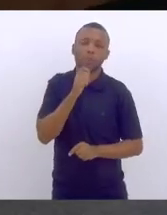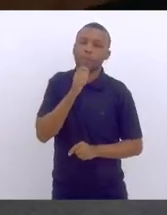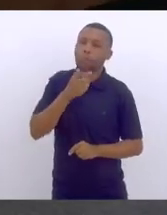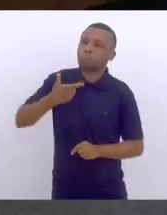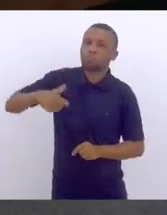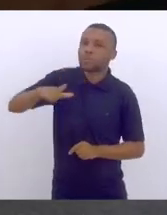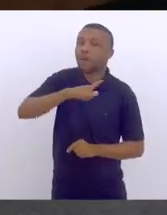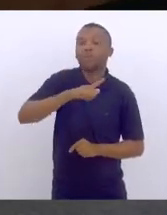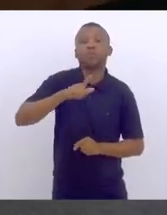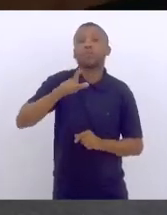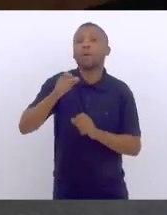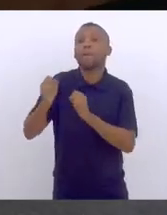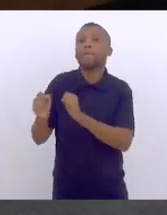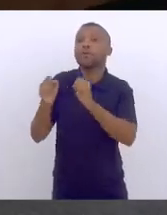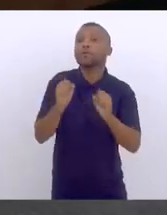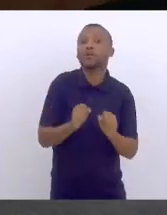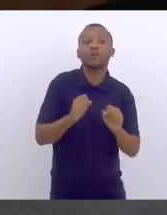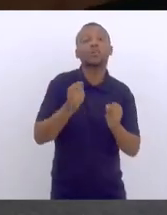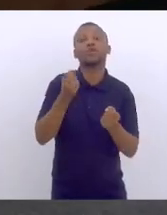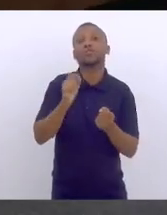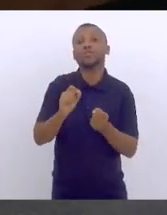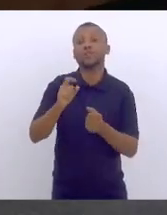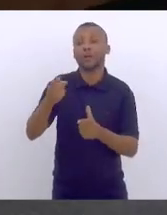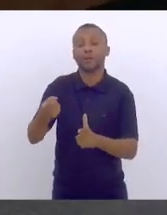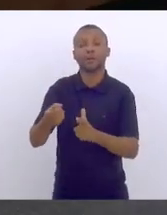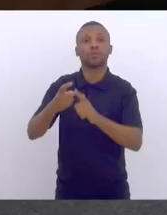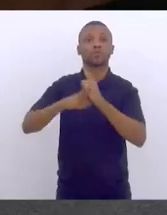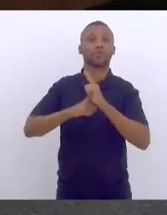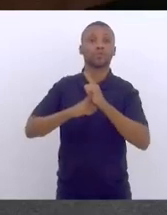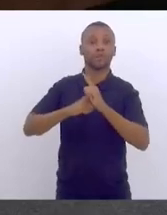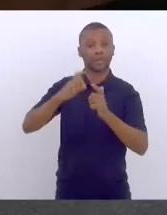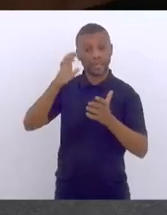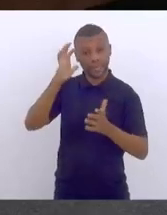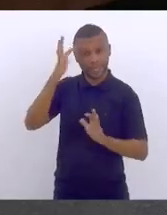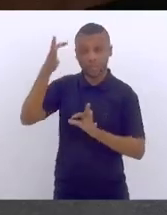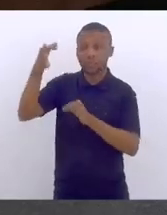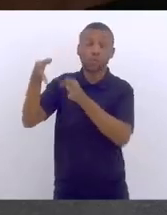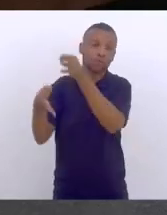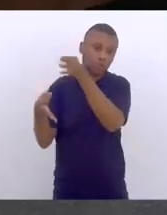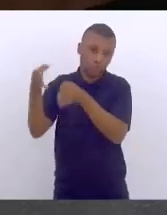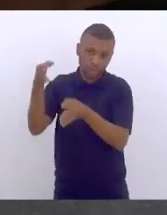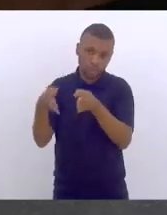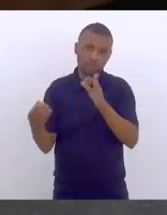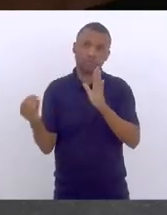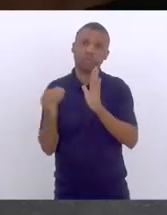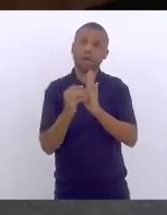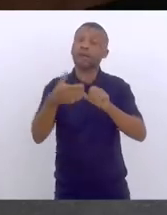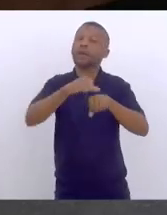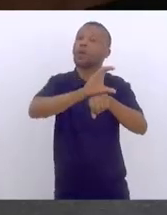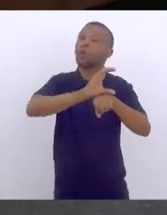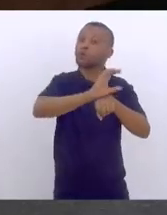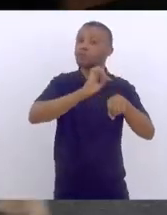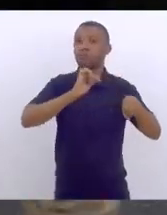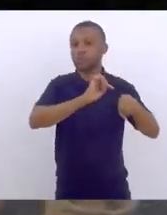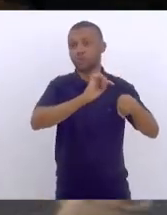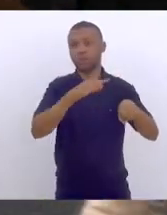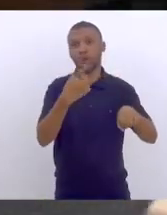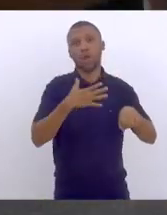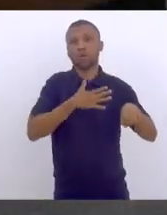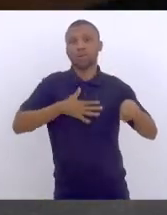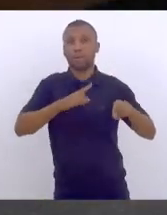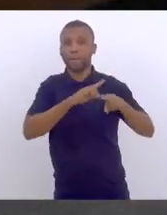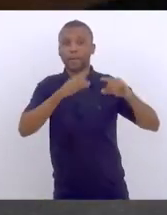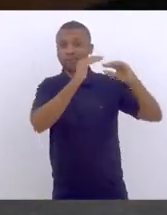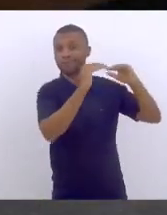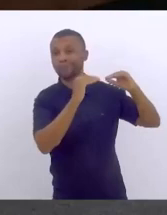poder de sustar decisões judiciais. Isso está na Constituição. Bem que gostaríamos, mas está acima do nosso